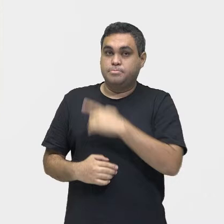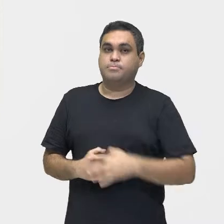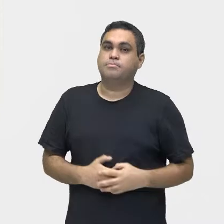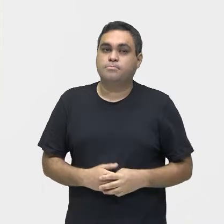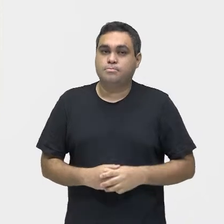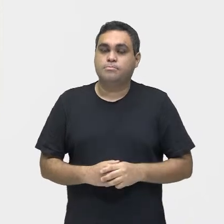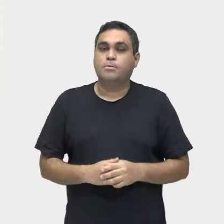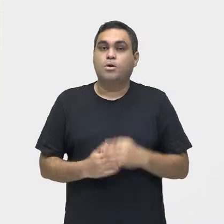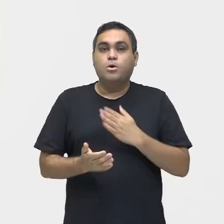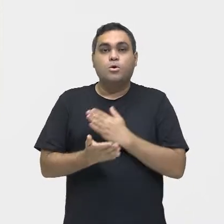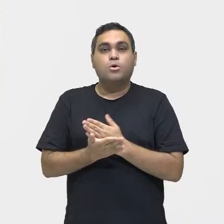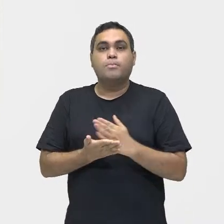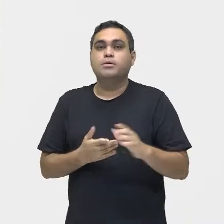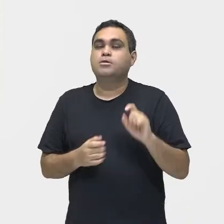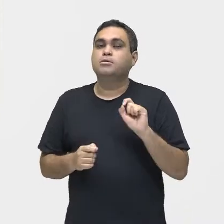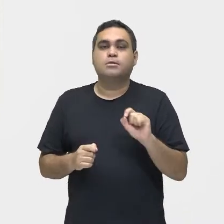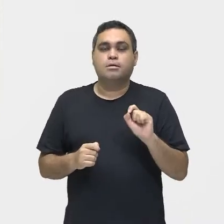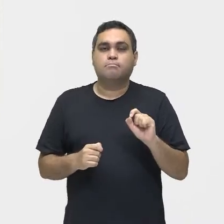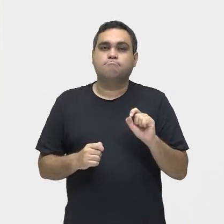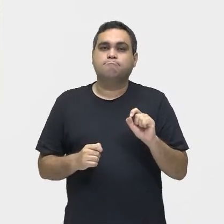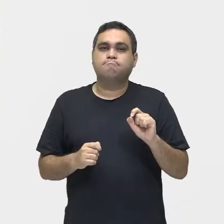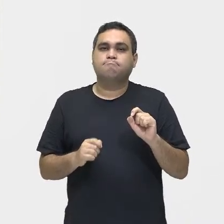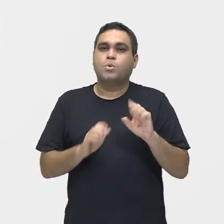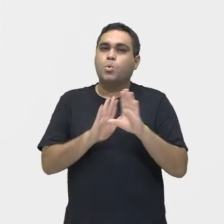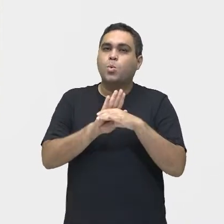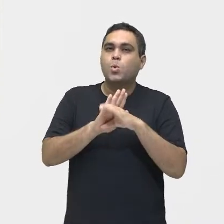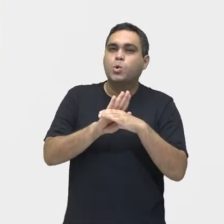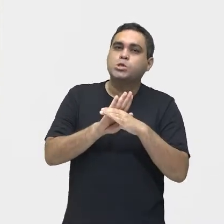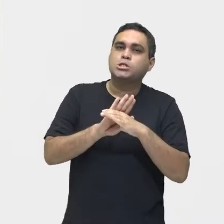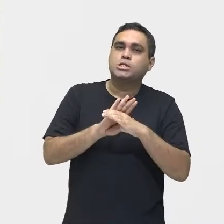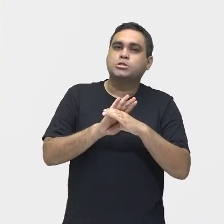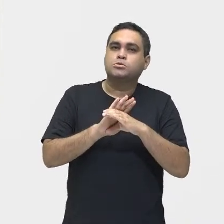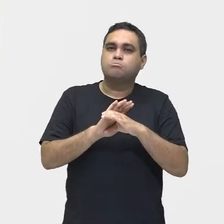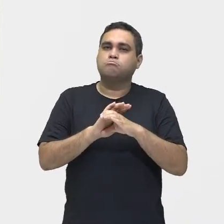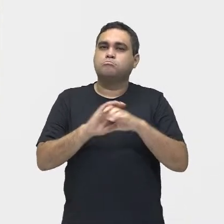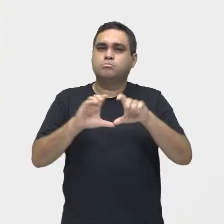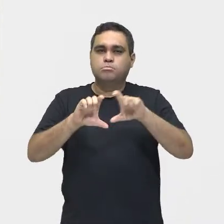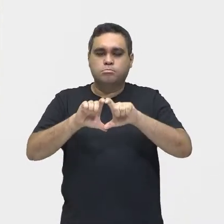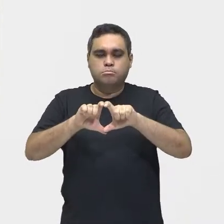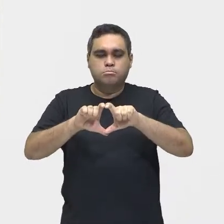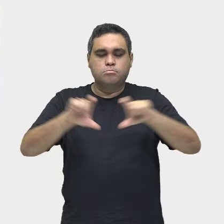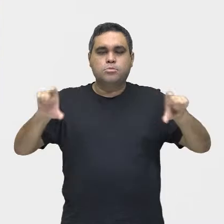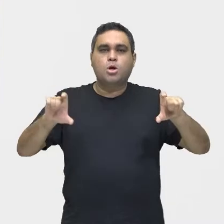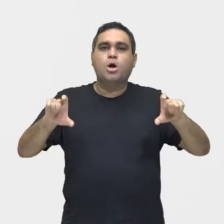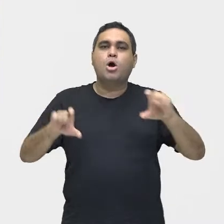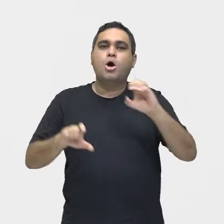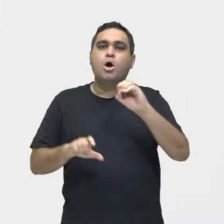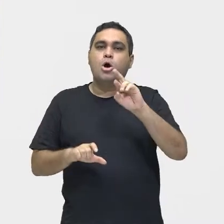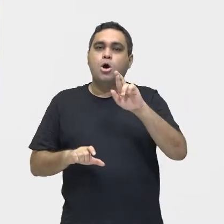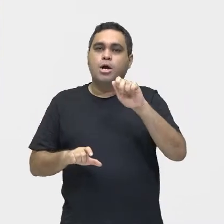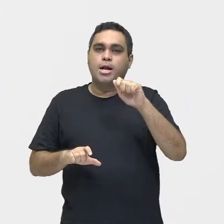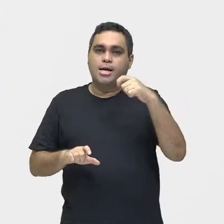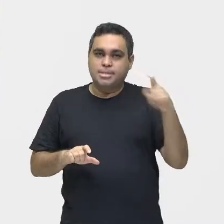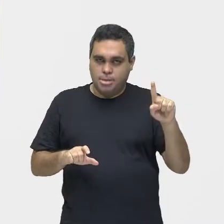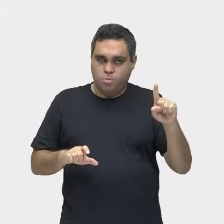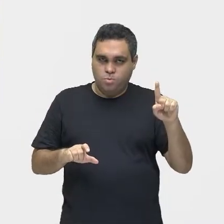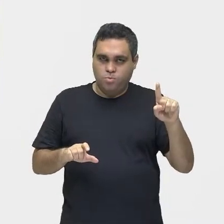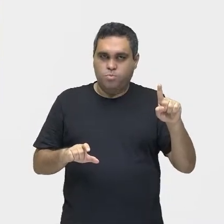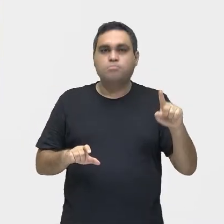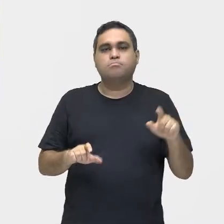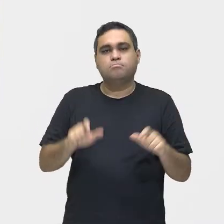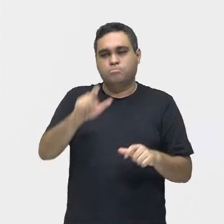vamos começar definindo para vocês o que é uma oração sem sujeito. Sempre que